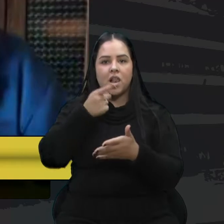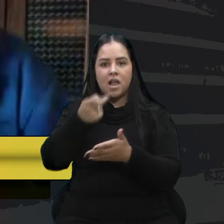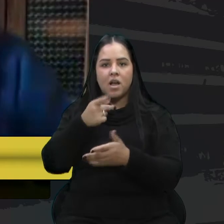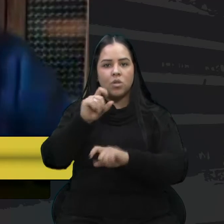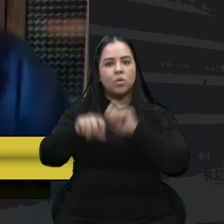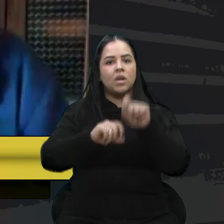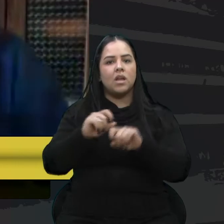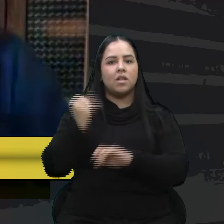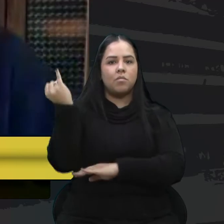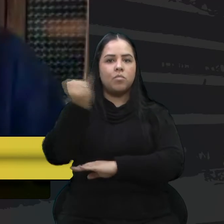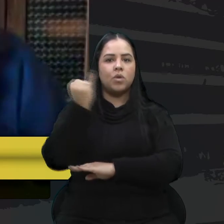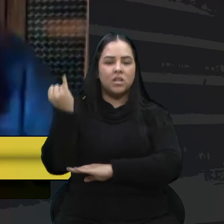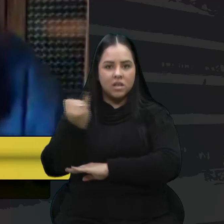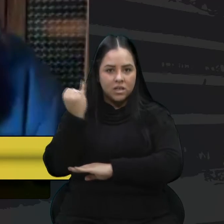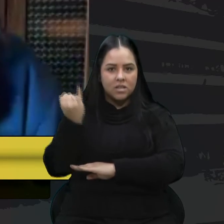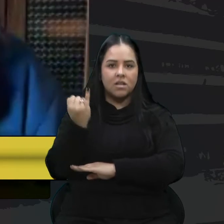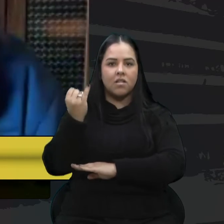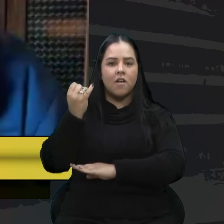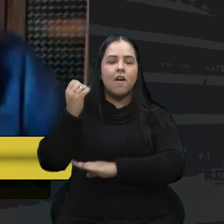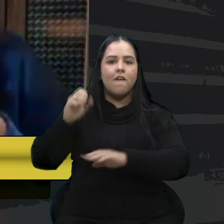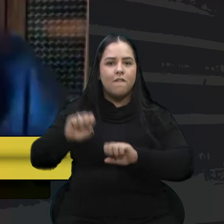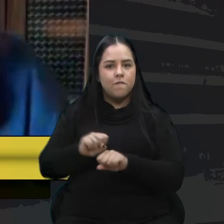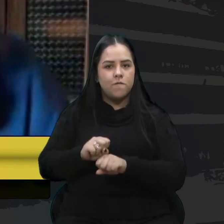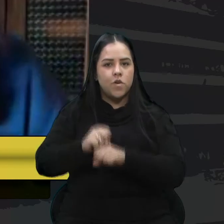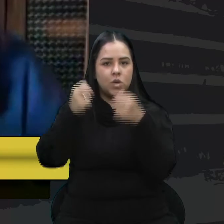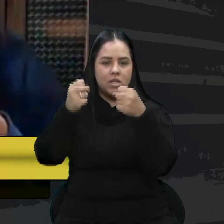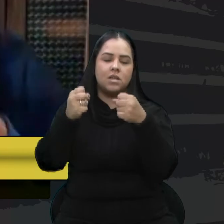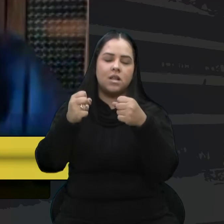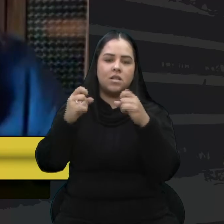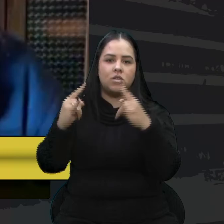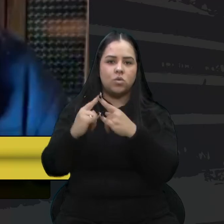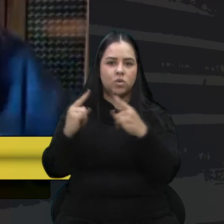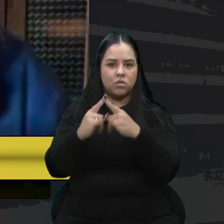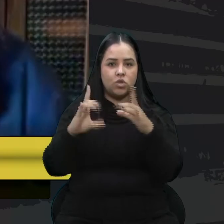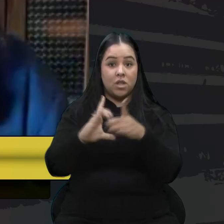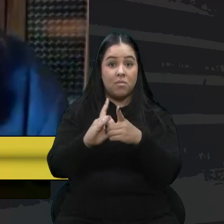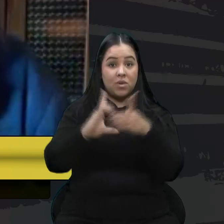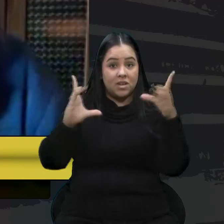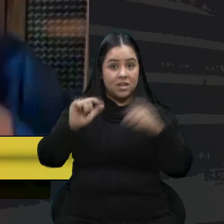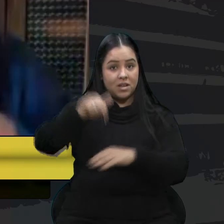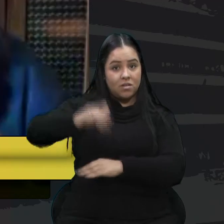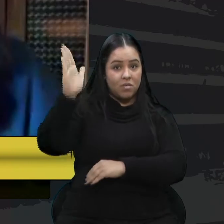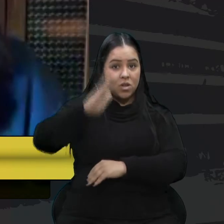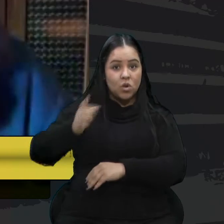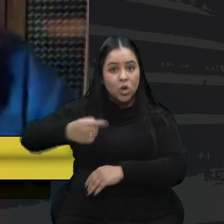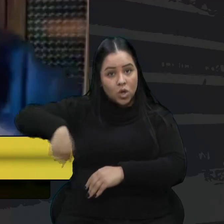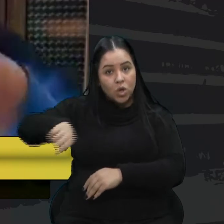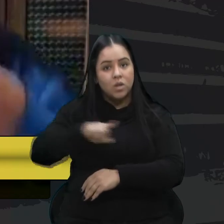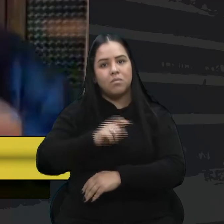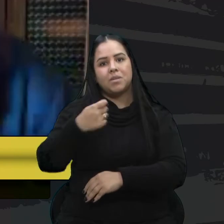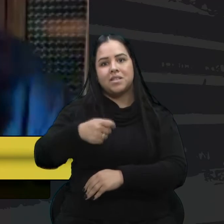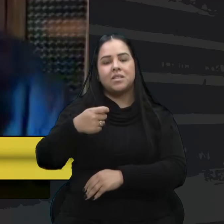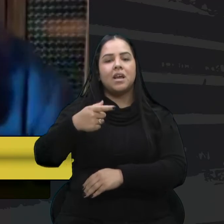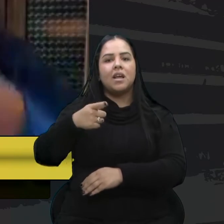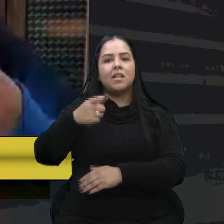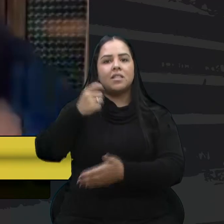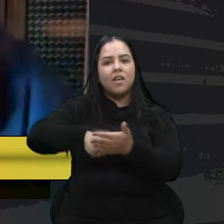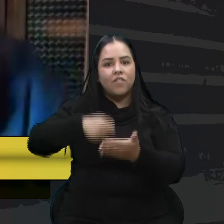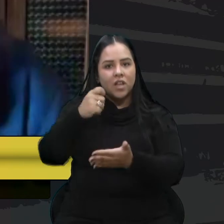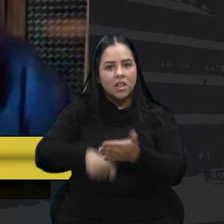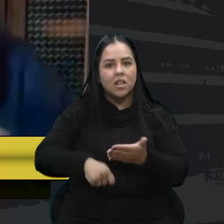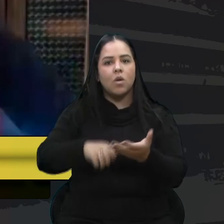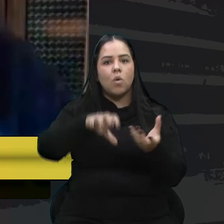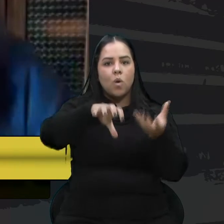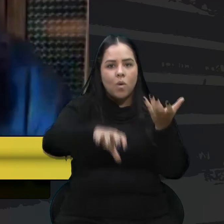do fortalecimento das instituições democráticas no Brasil. Enquanto parlamentar, a gente tem que defender o parlamento, o Congresso,